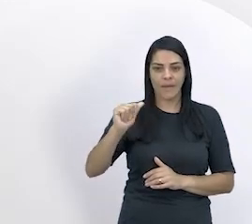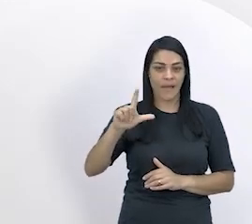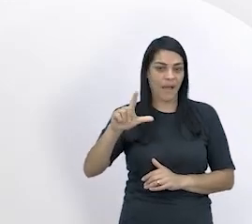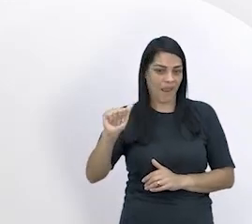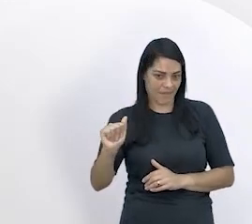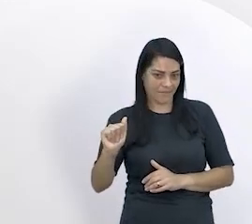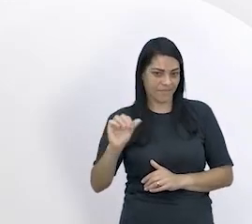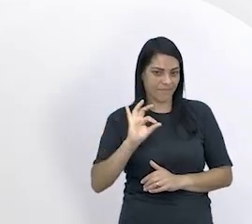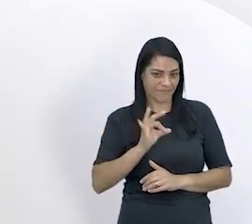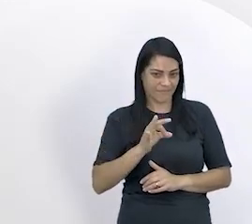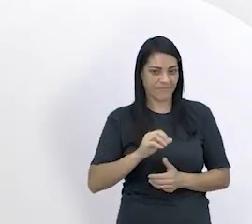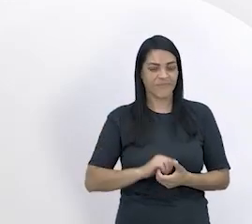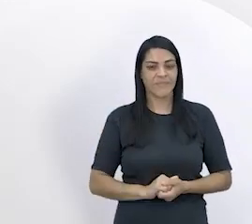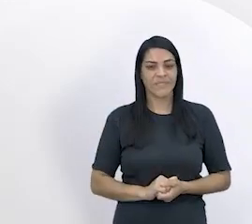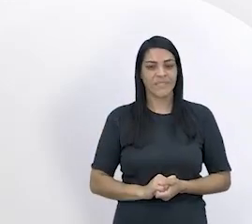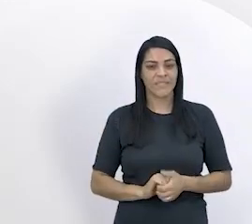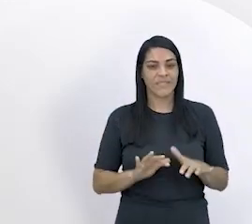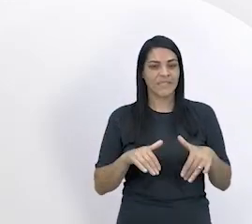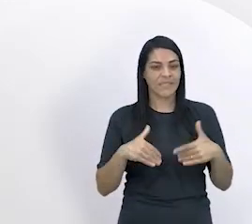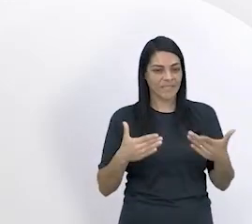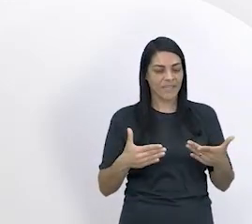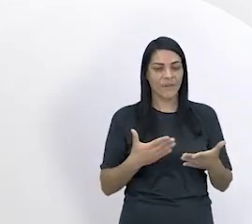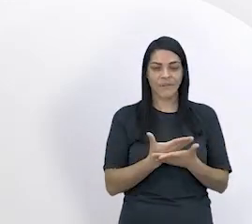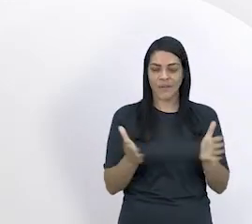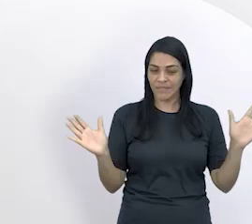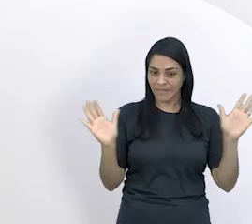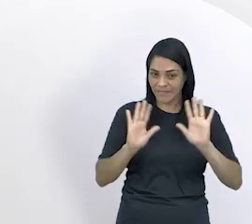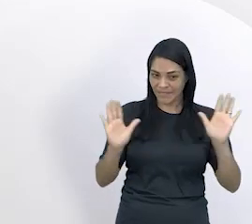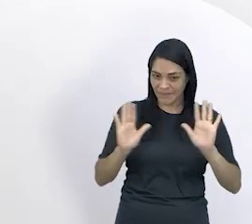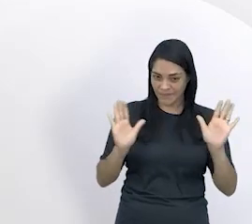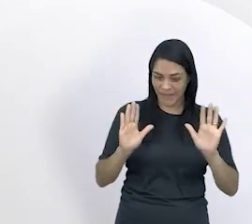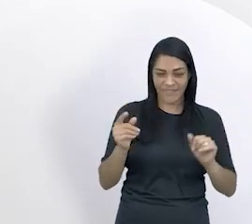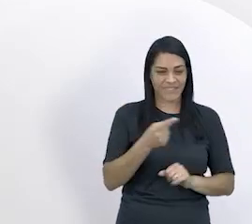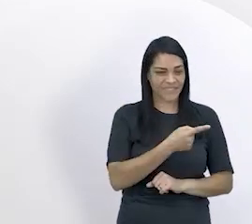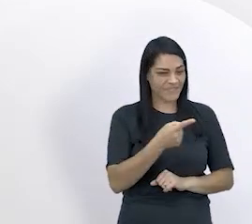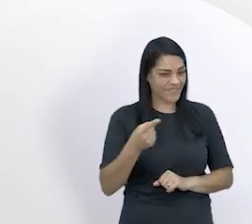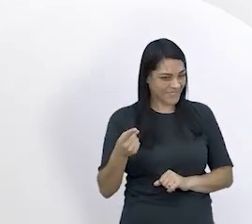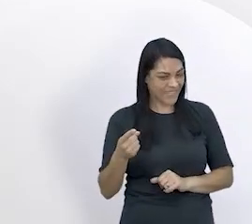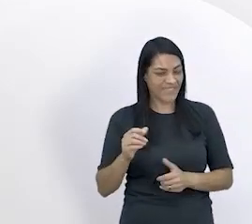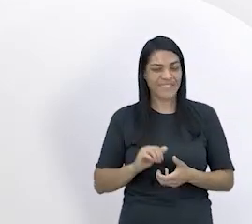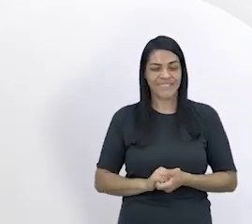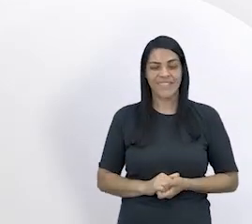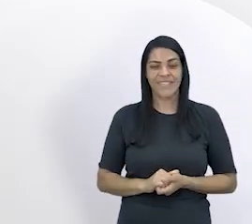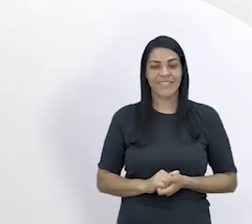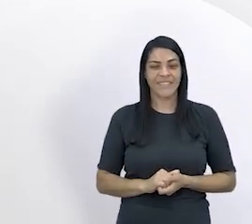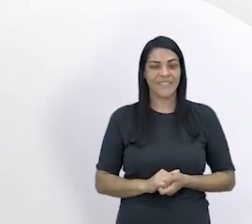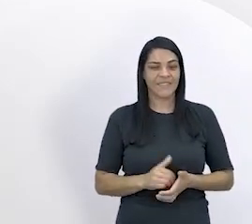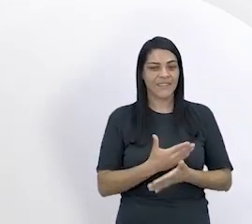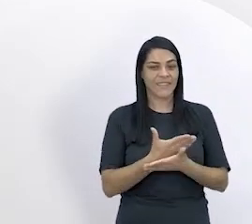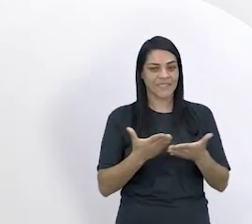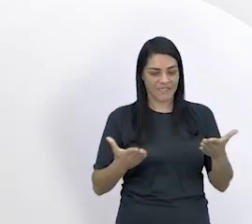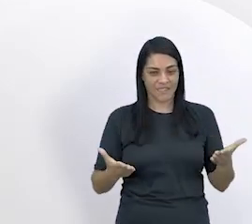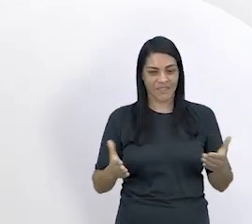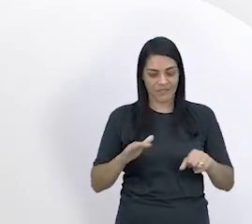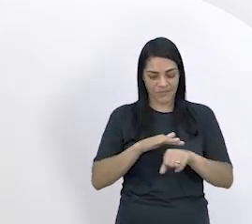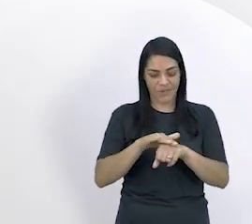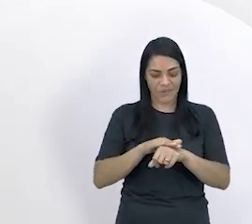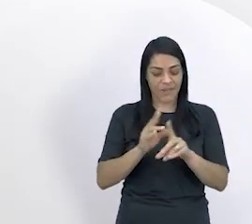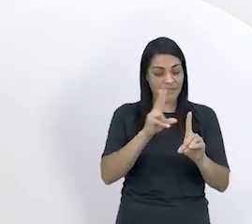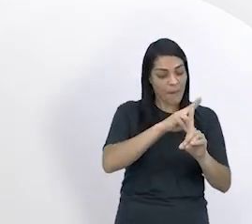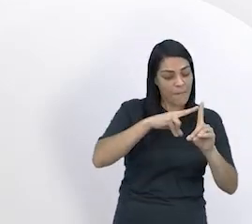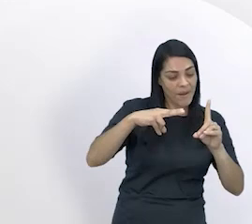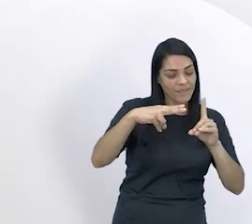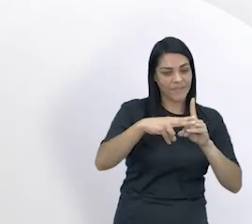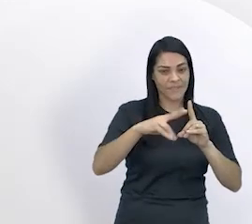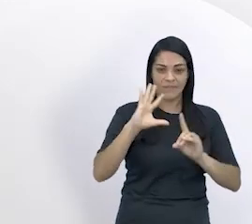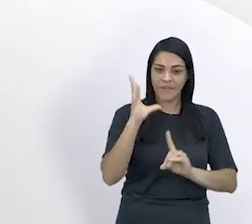bom, com isso a gente se despede de vocês, meninas, para que a gente aqui... Né, fale um pouco mais da perspectiva de